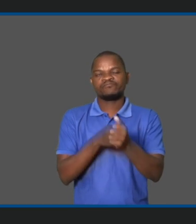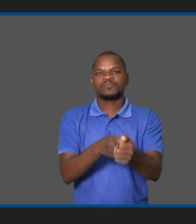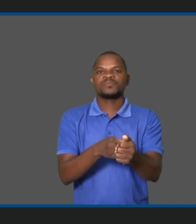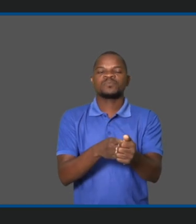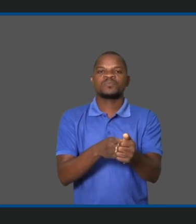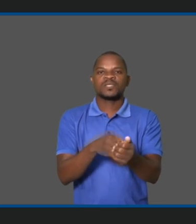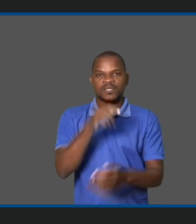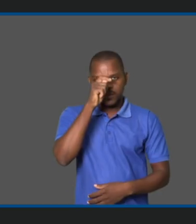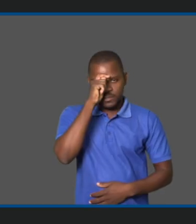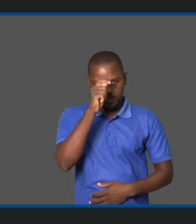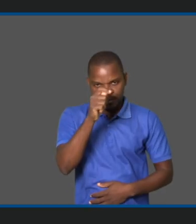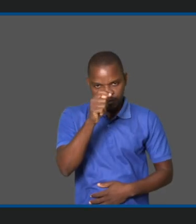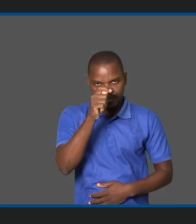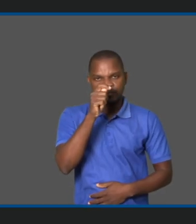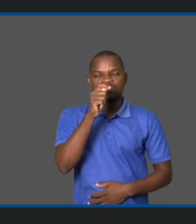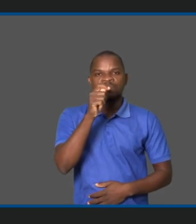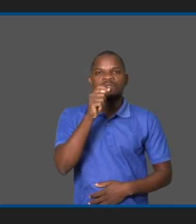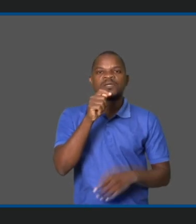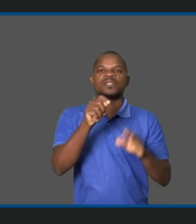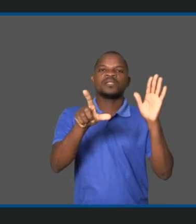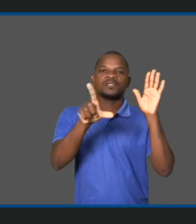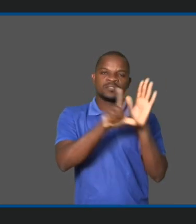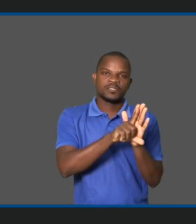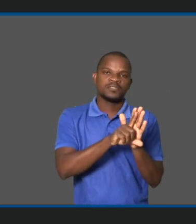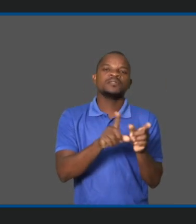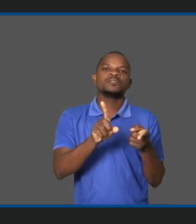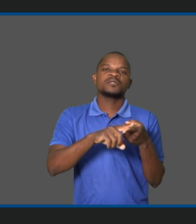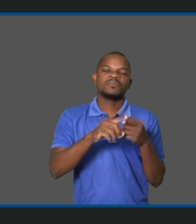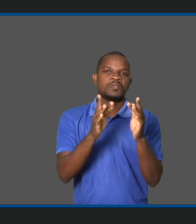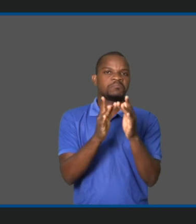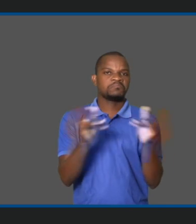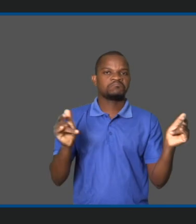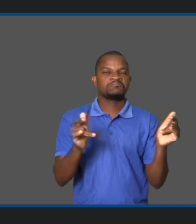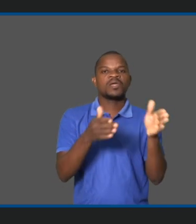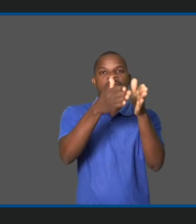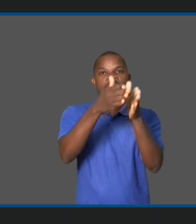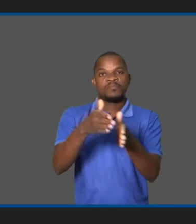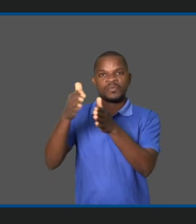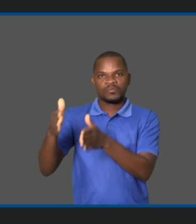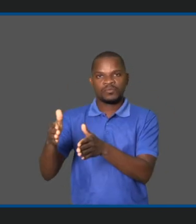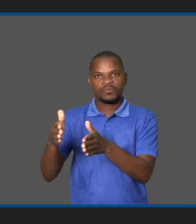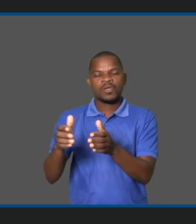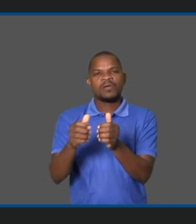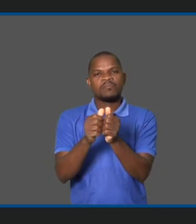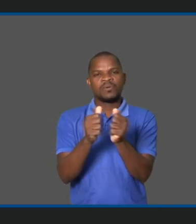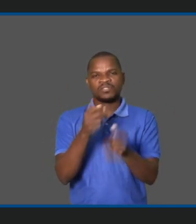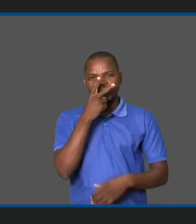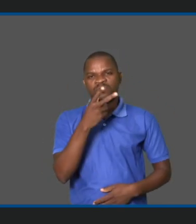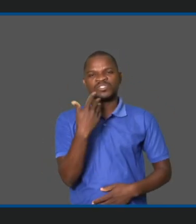liberdades dos cidadãos. Então, há aqui uma clara violação dos direitos do cidadão,